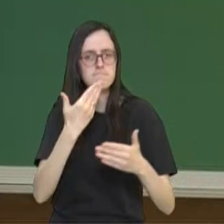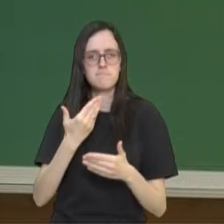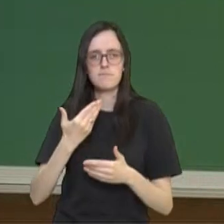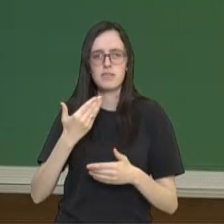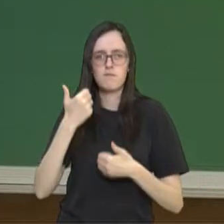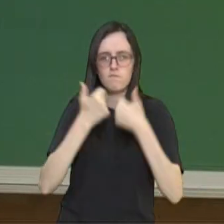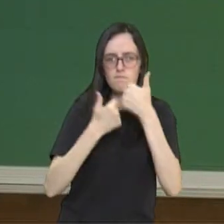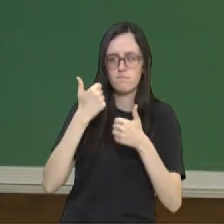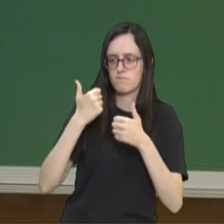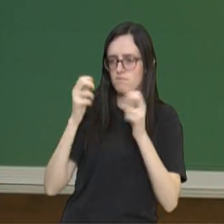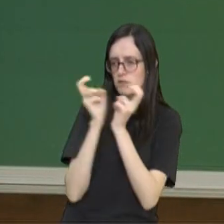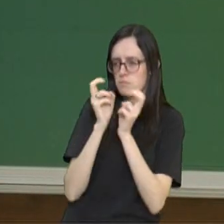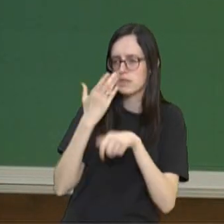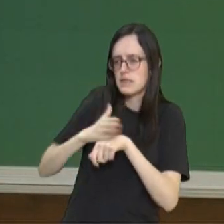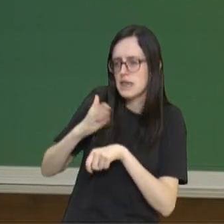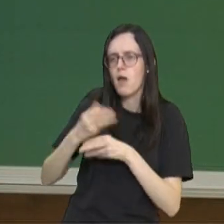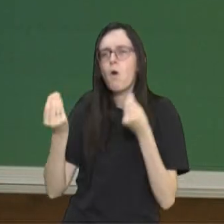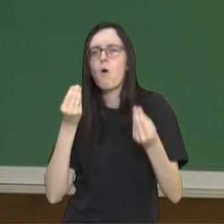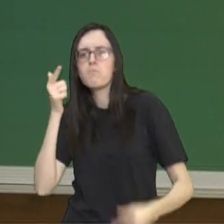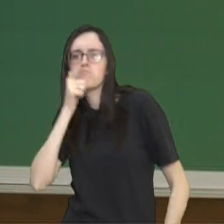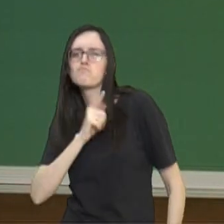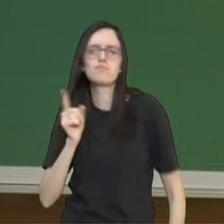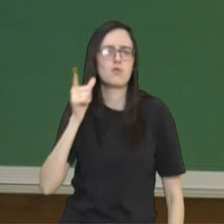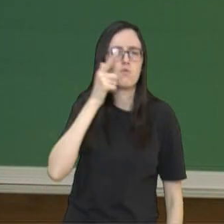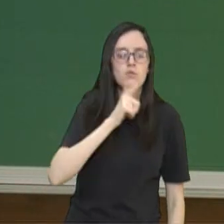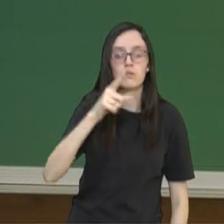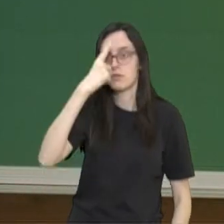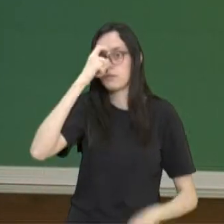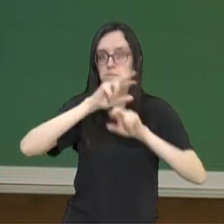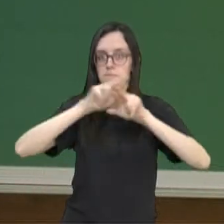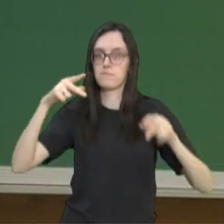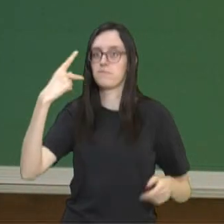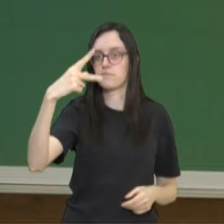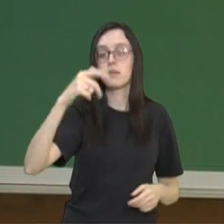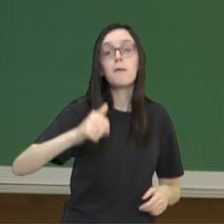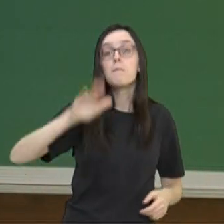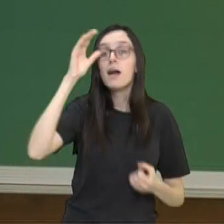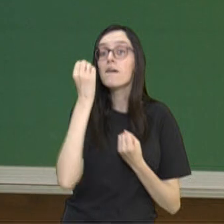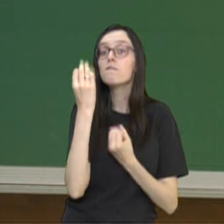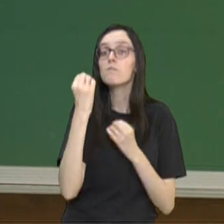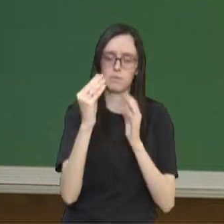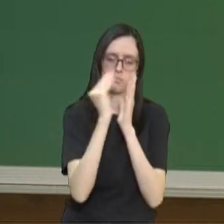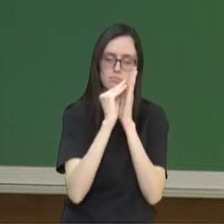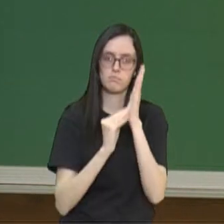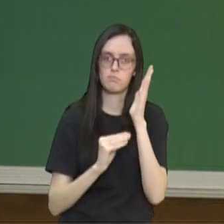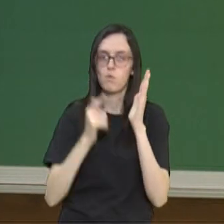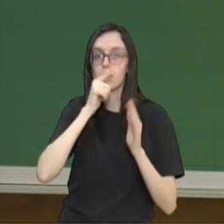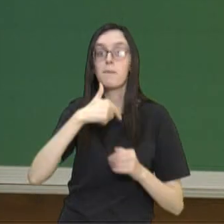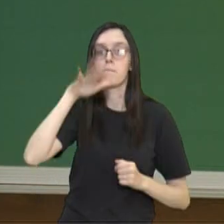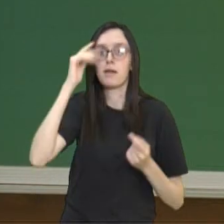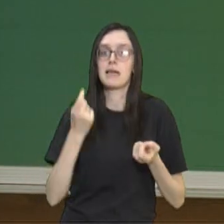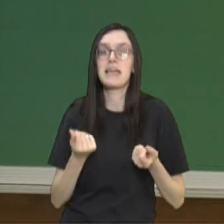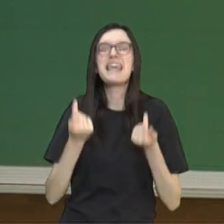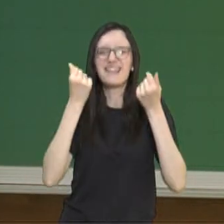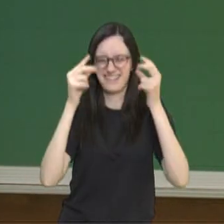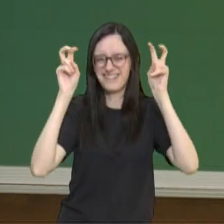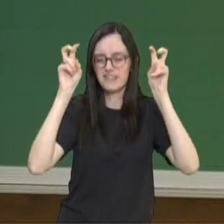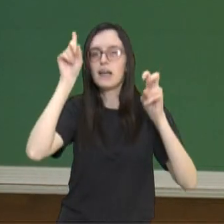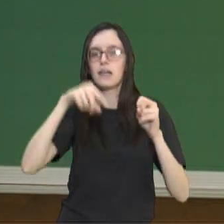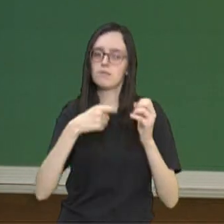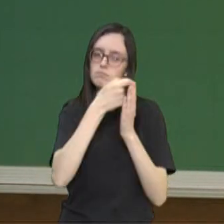vocês terão um tempinho para pesquisar, usem a internet e livros, conversem com as pessoas da família de vocês. O vovozinho